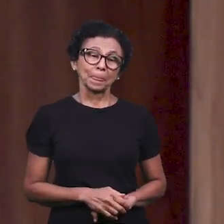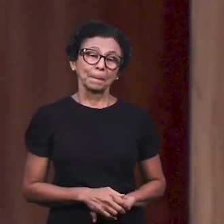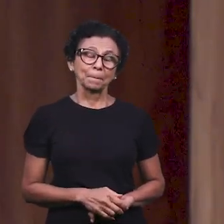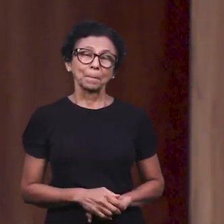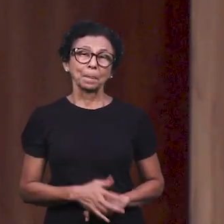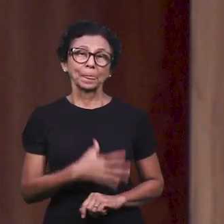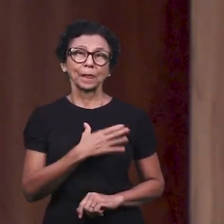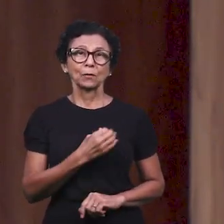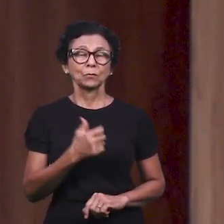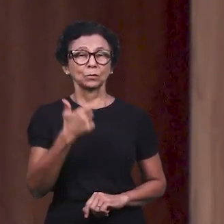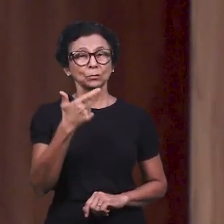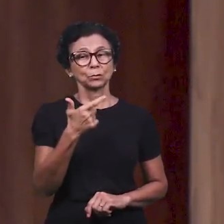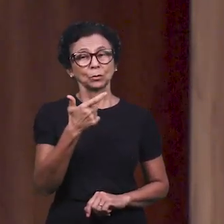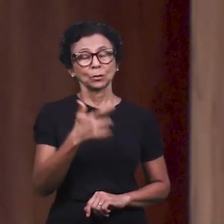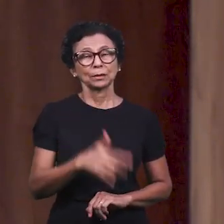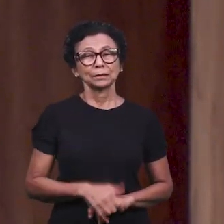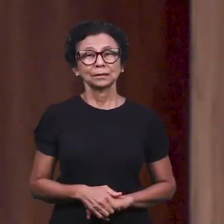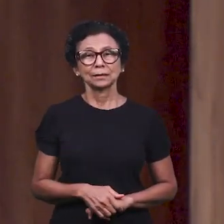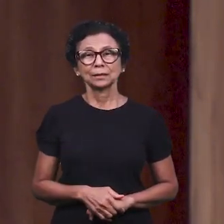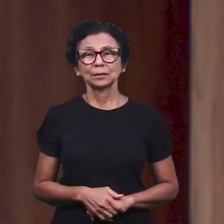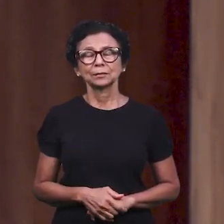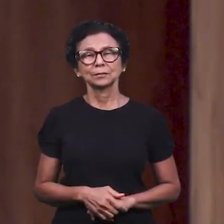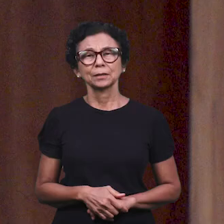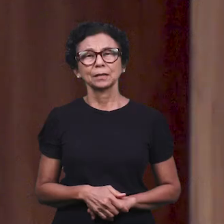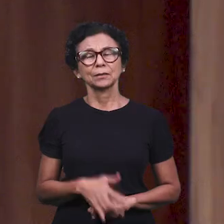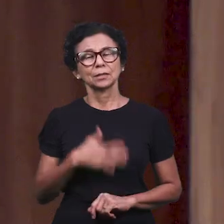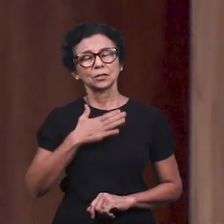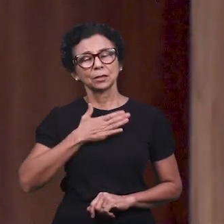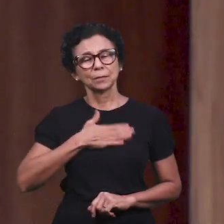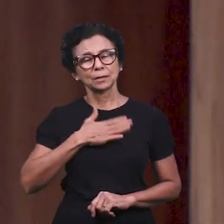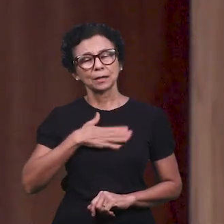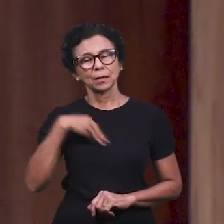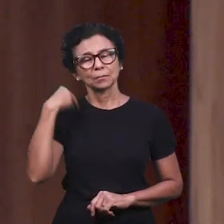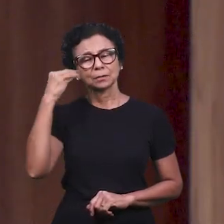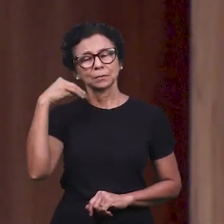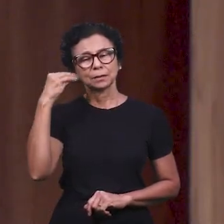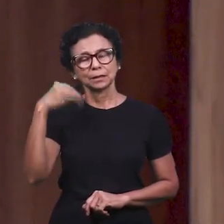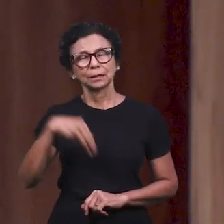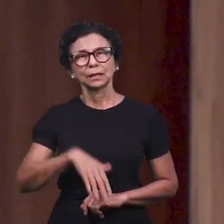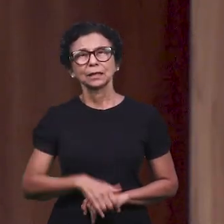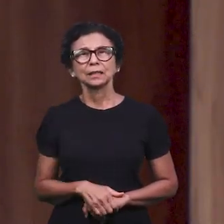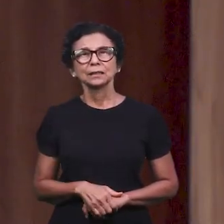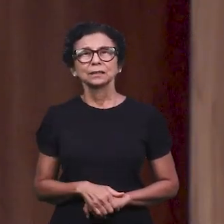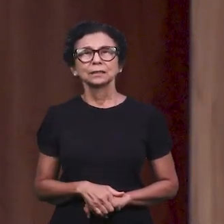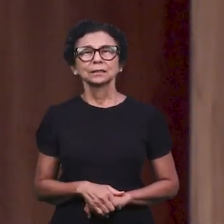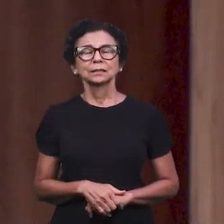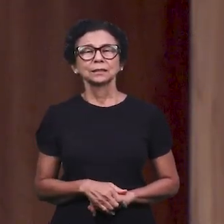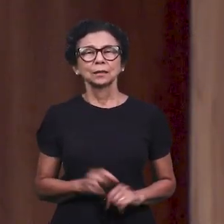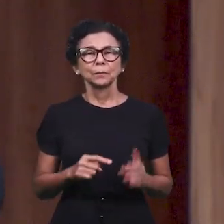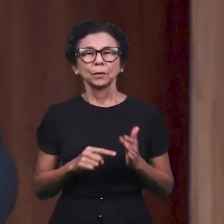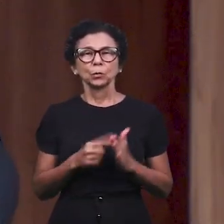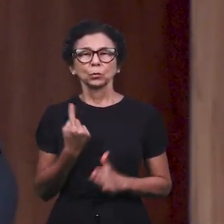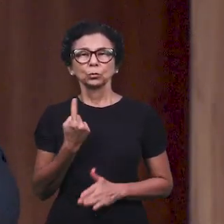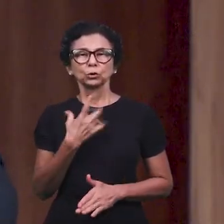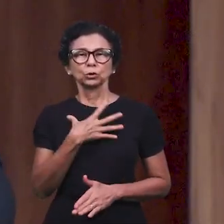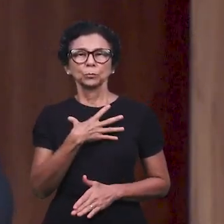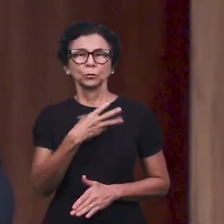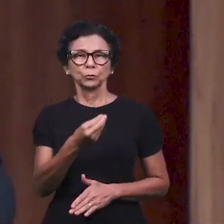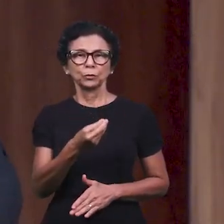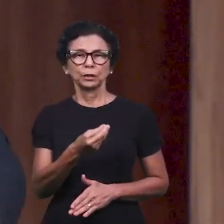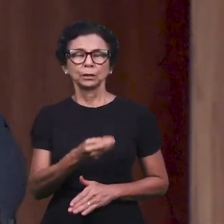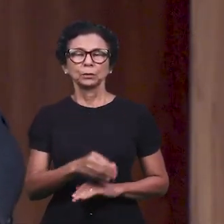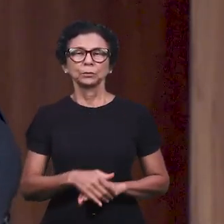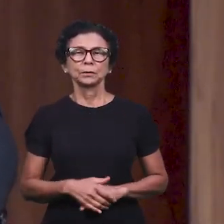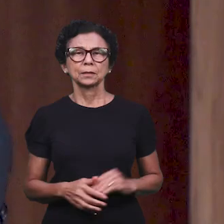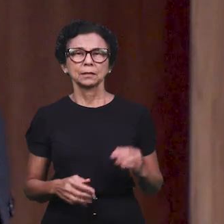sempre acaba levando um peso maior. Então, o caçula já é o contrário. O caçula já pega o filho,